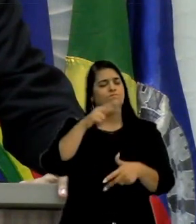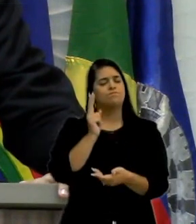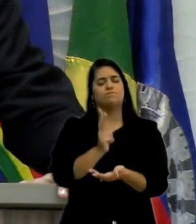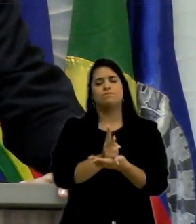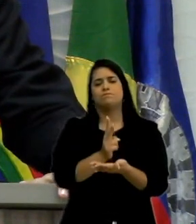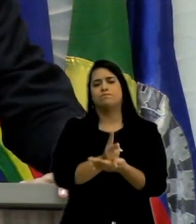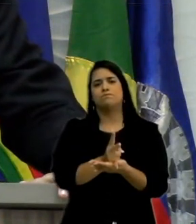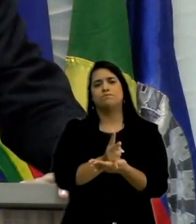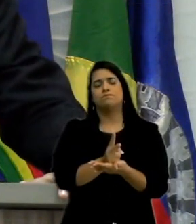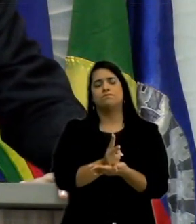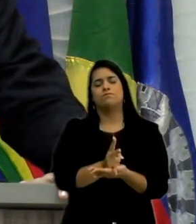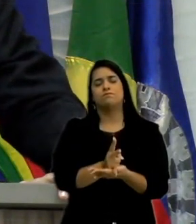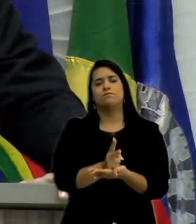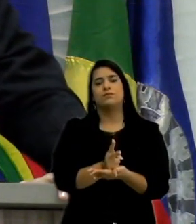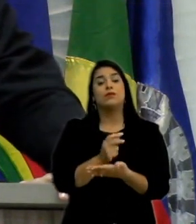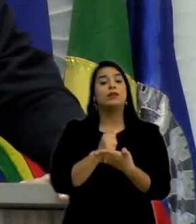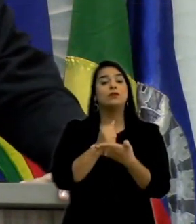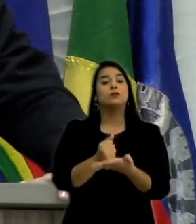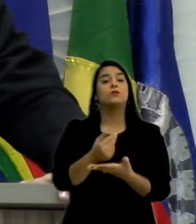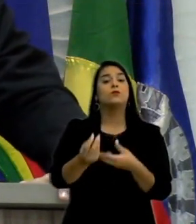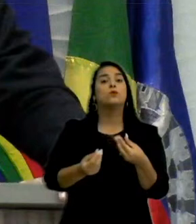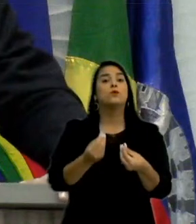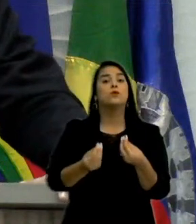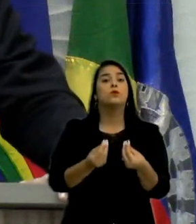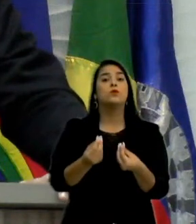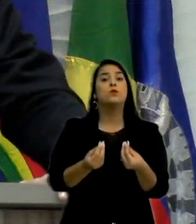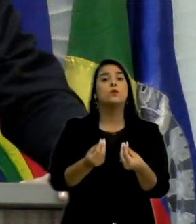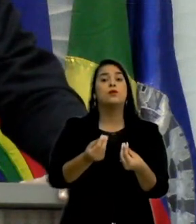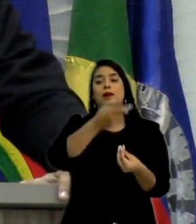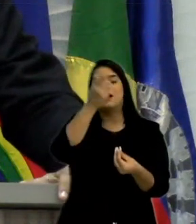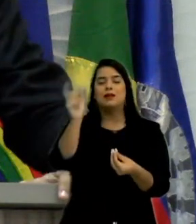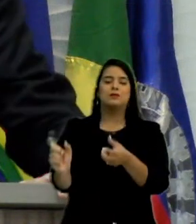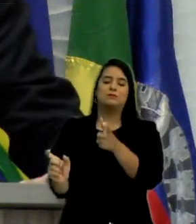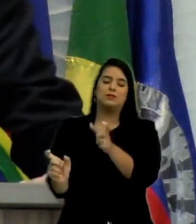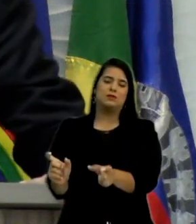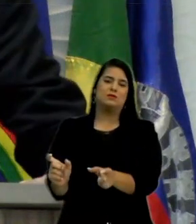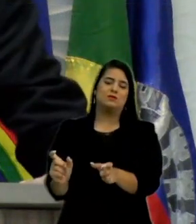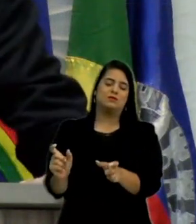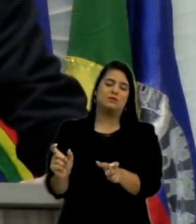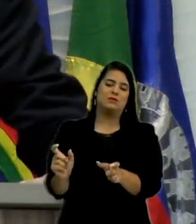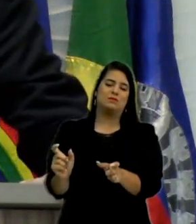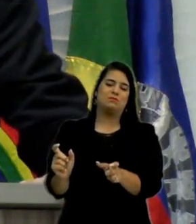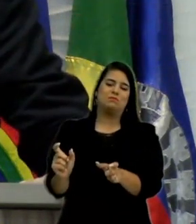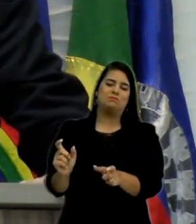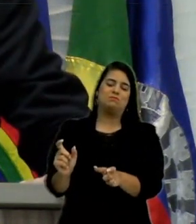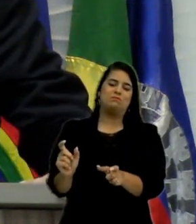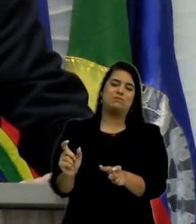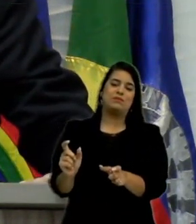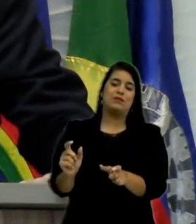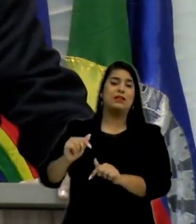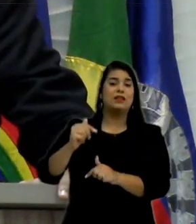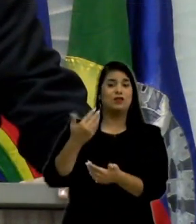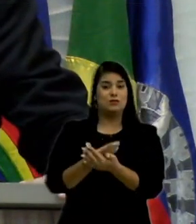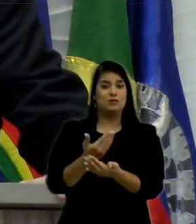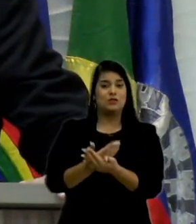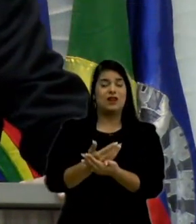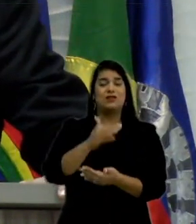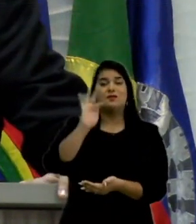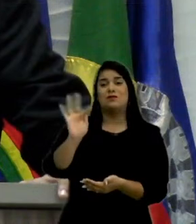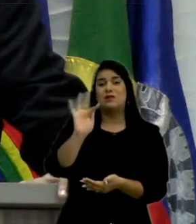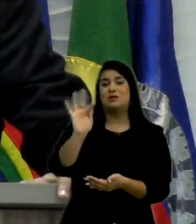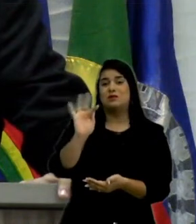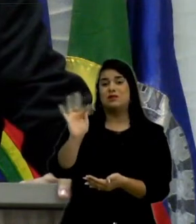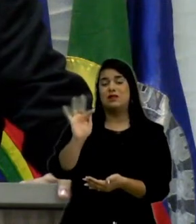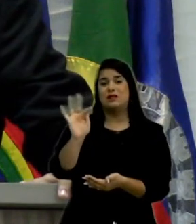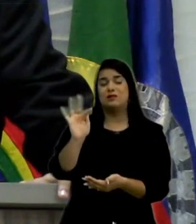Sempre. Ajudou aos universitários em 2004, quando Paulo Afonso perdeu a eleição.